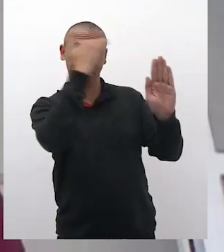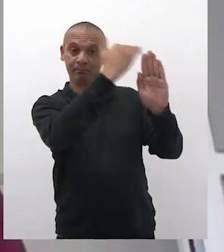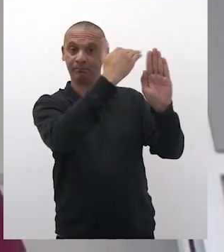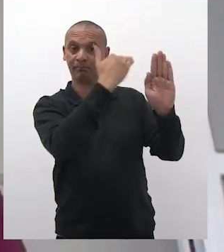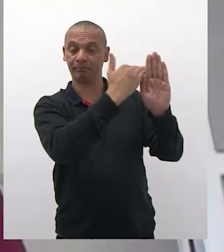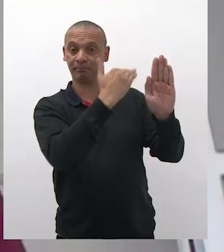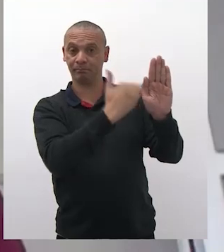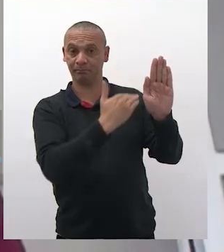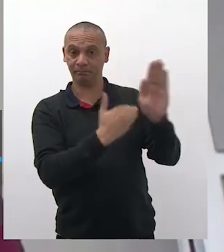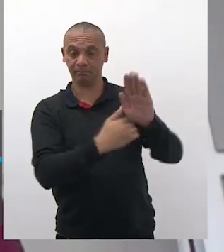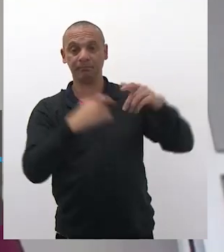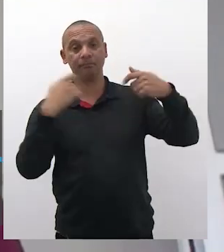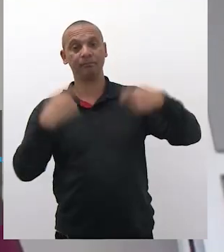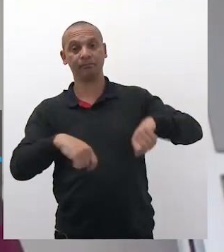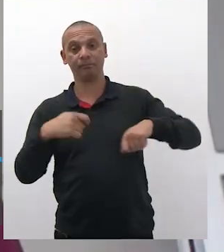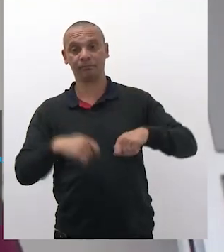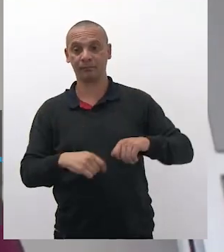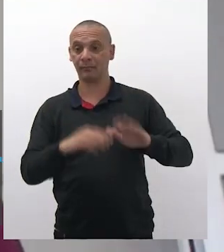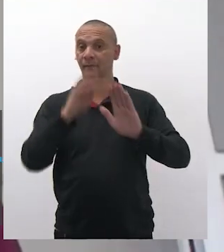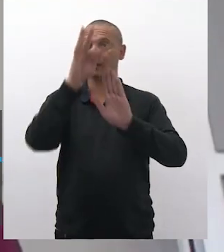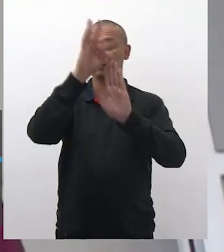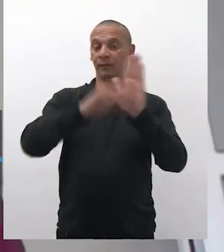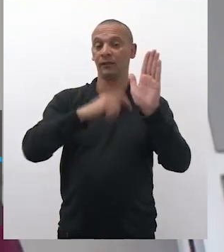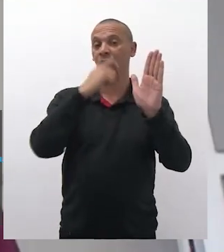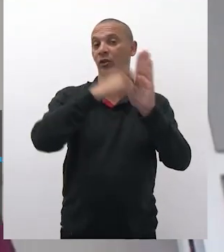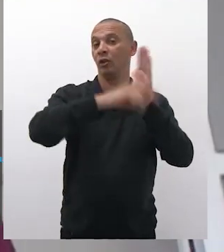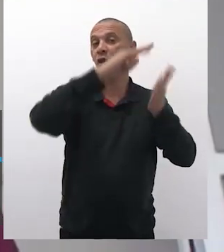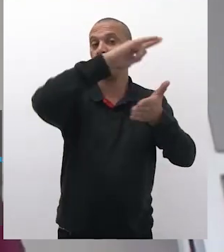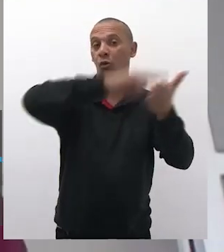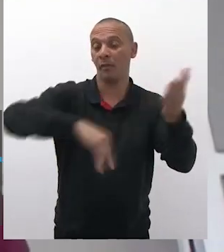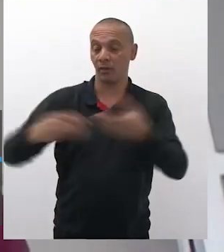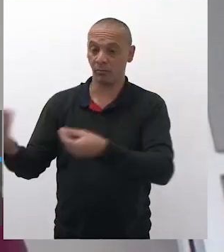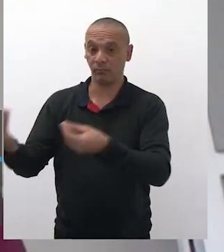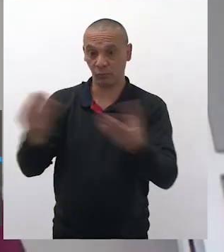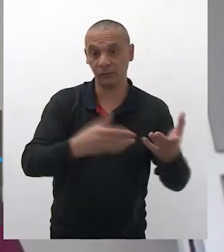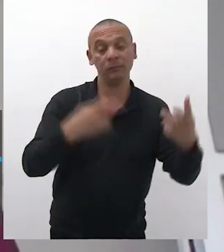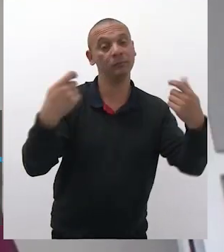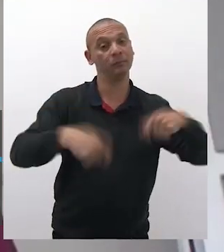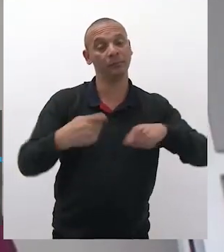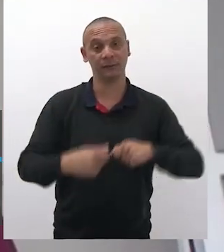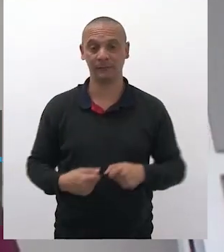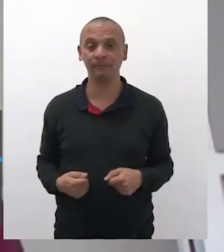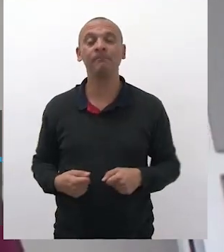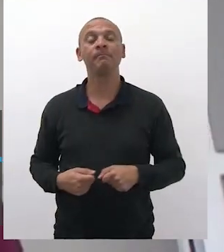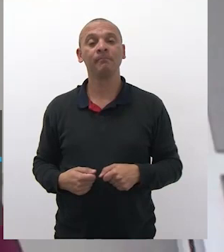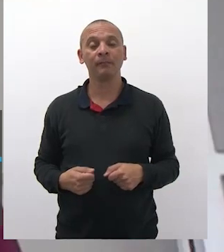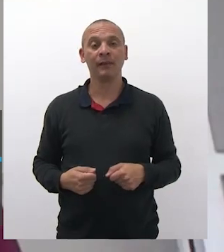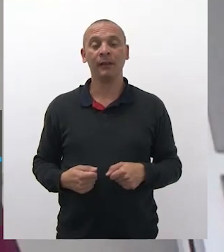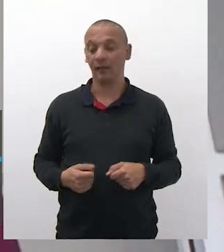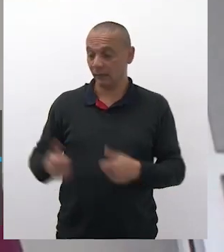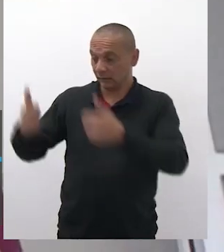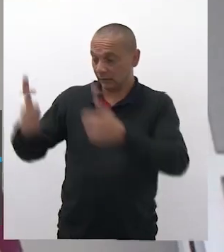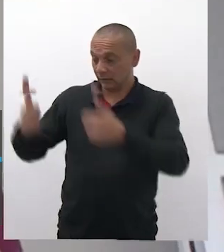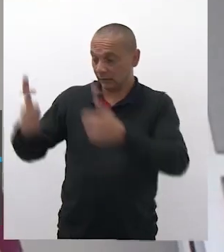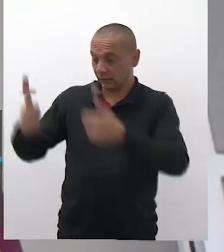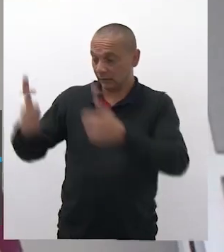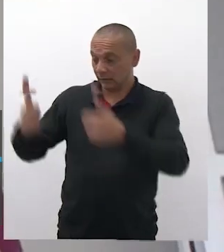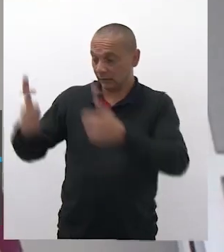ter o termo de doação. Tem que se preparar o termo de doação. Esclarecendo o doador também que